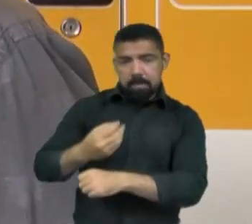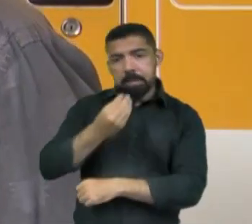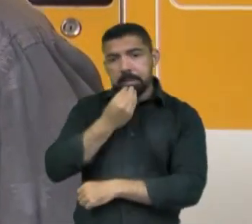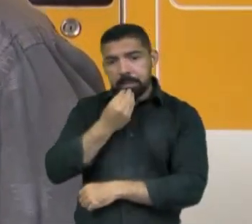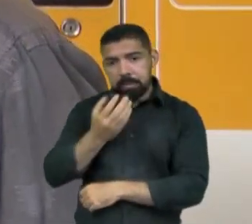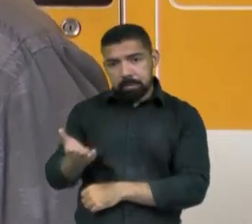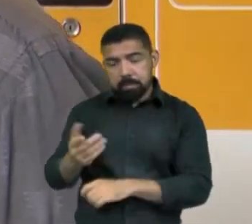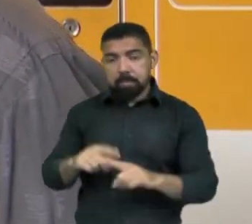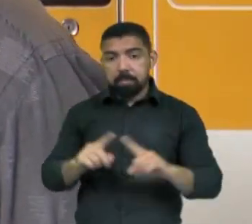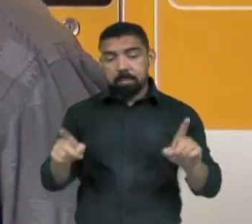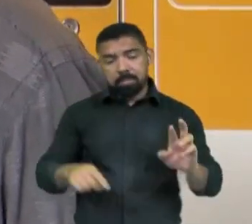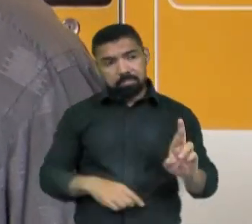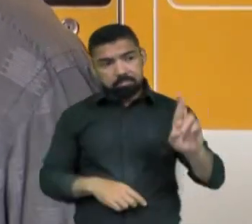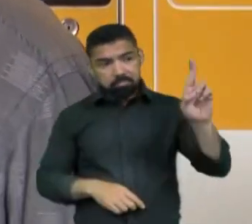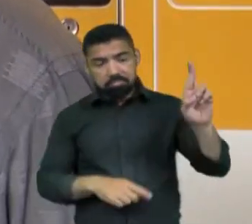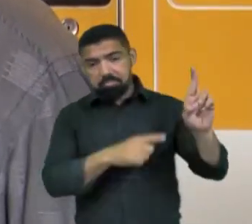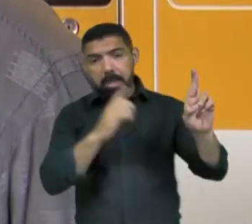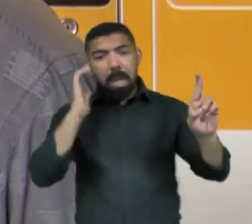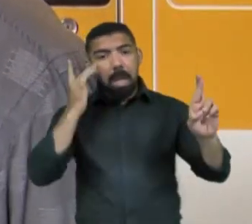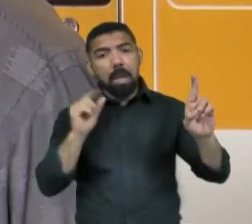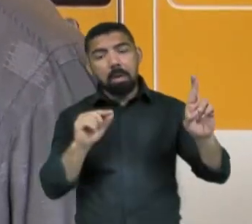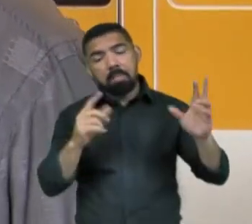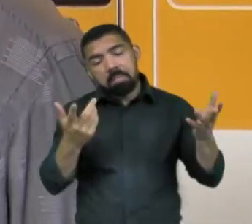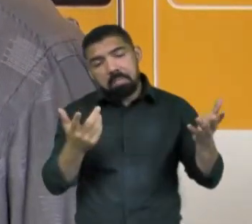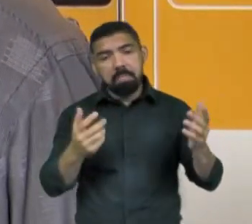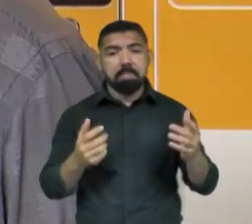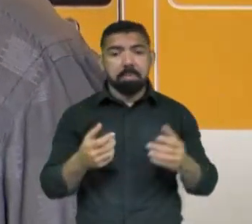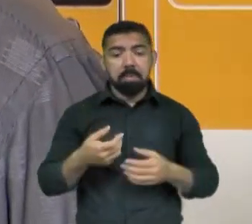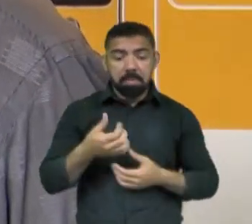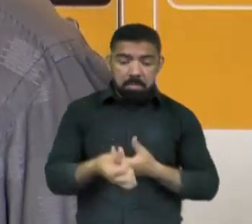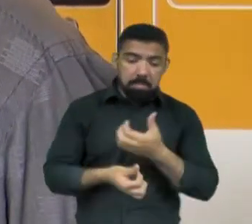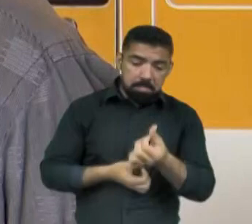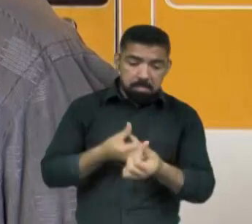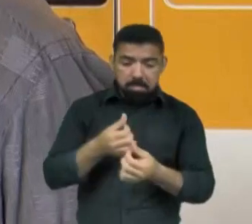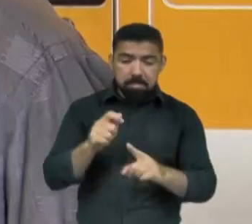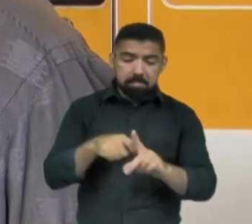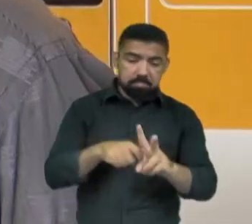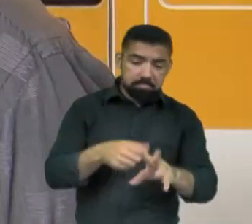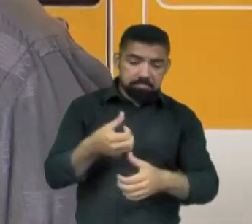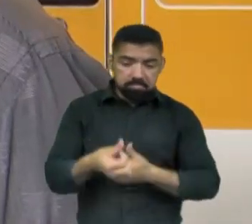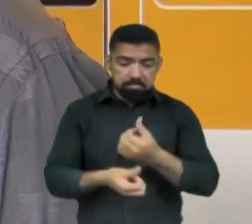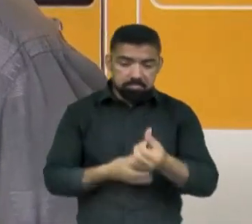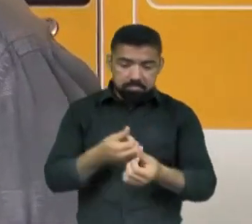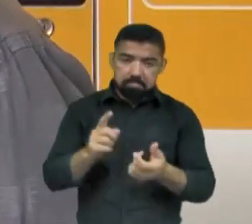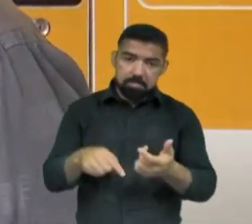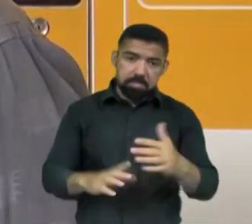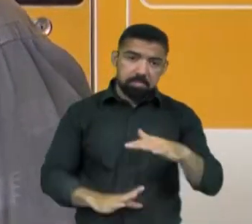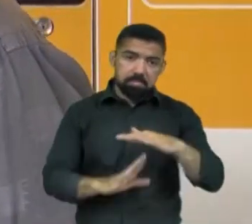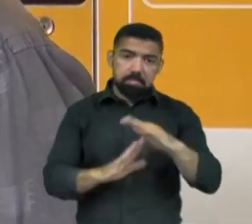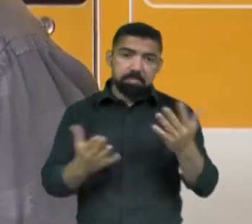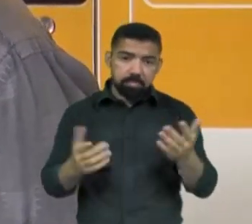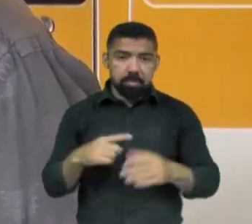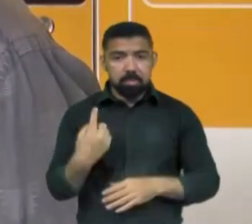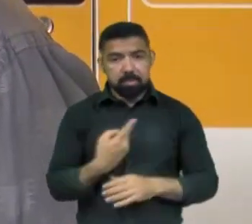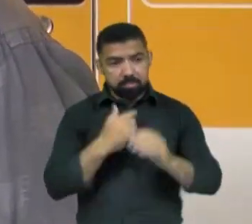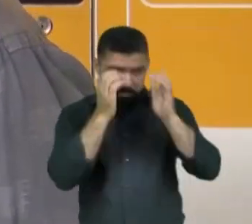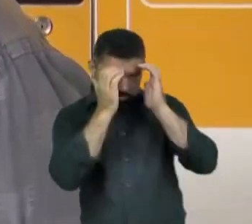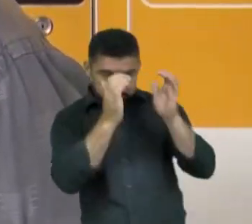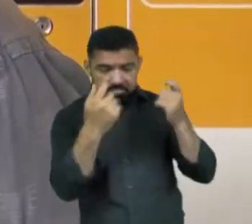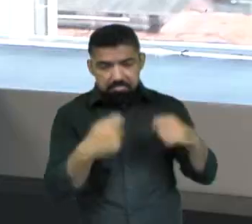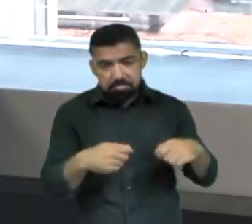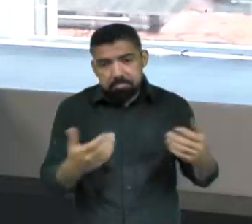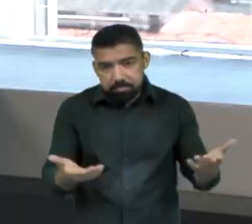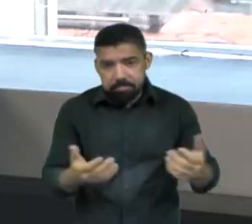as autoridades acham que de seis em seis meses é o suficiente. Então, vamos acatar com as autoridades,